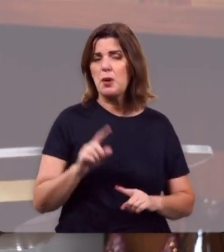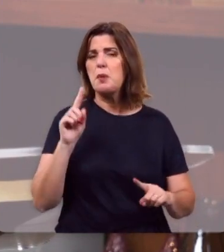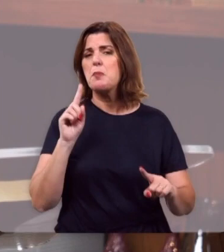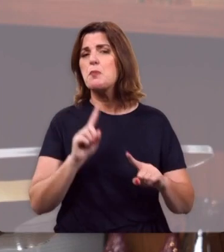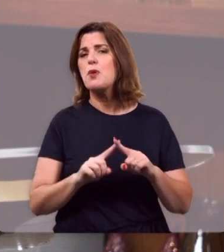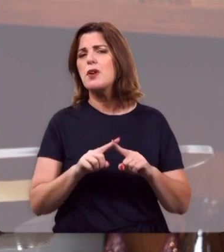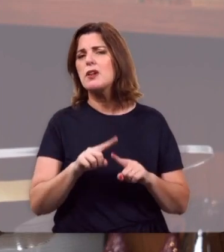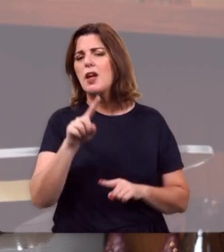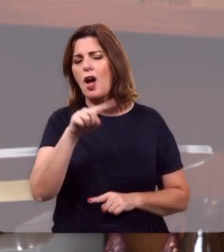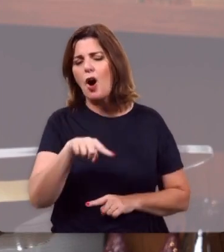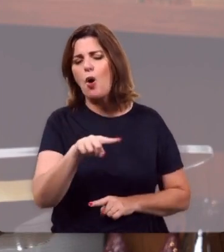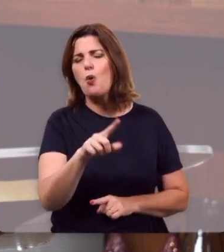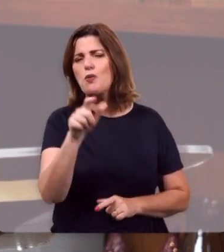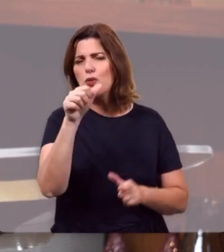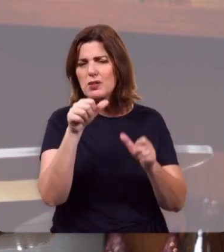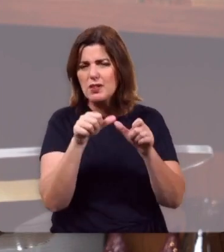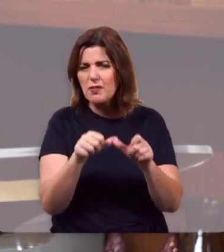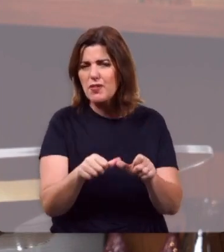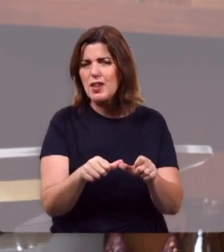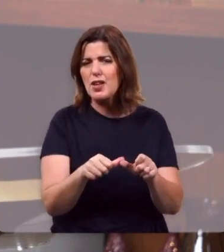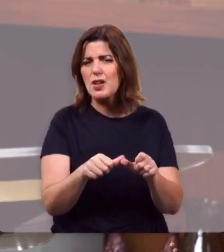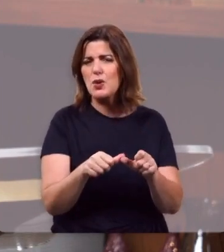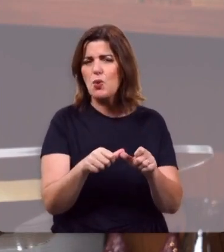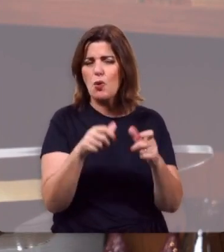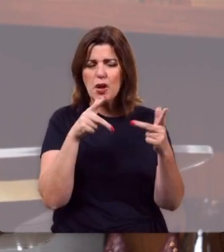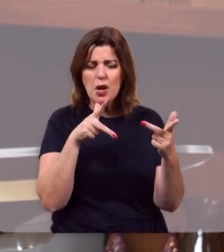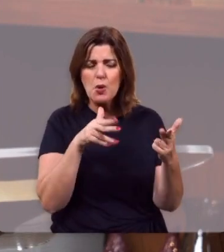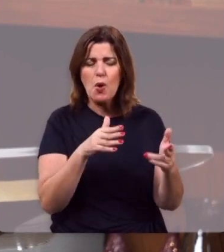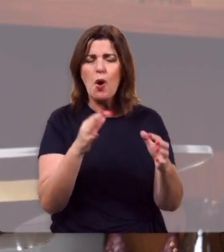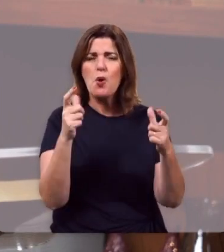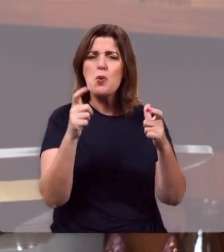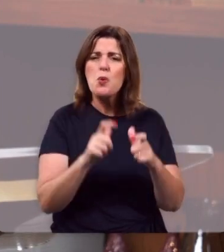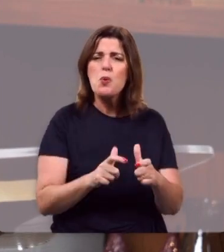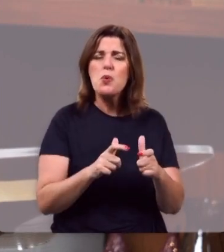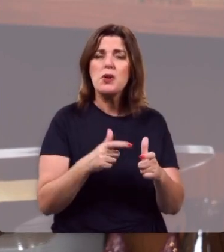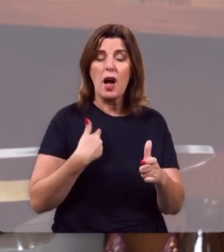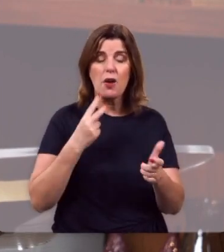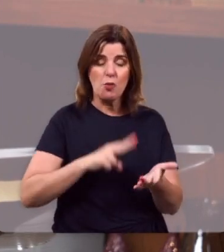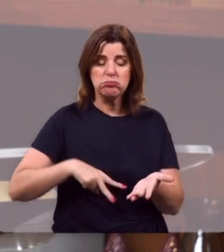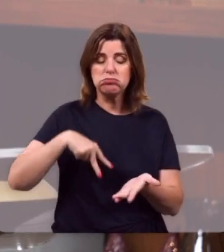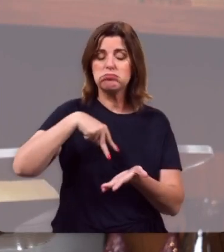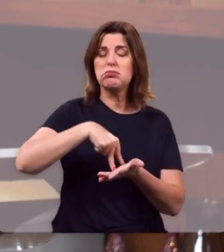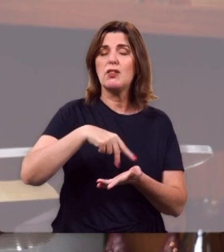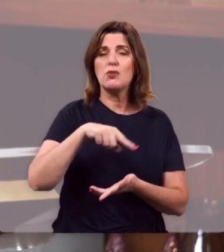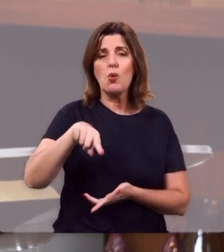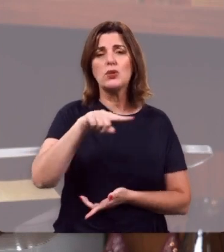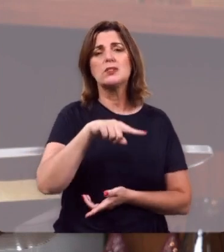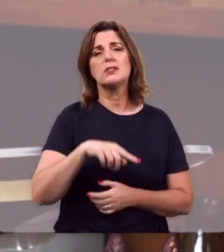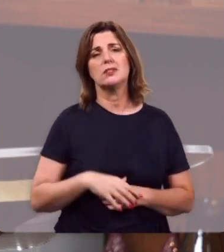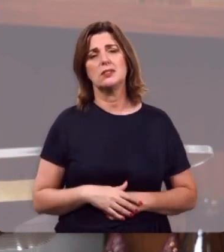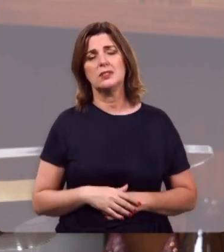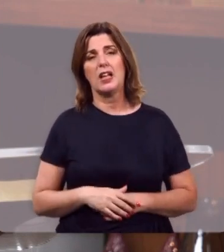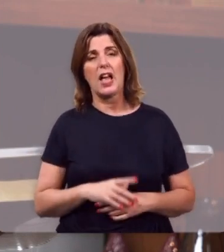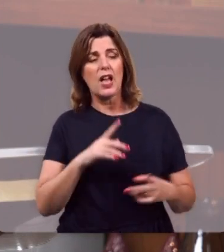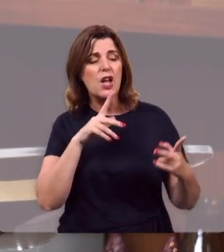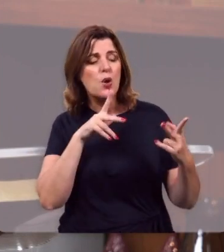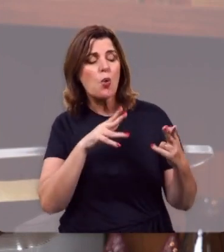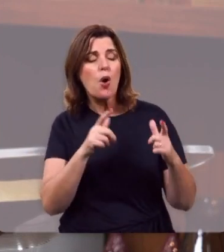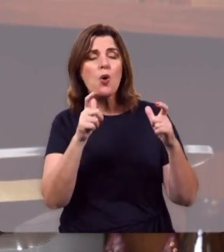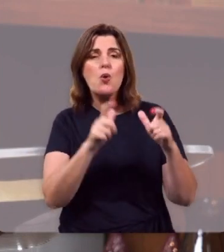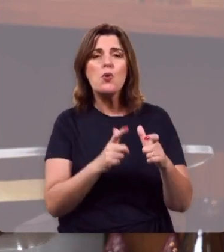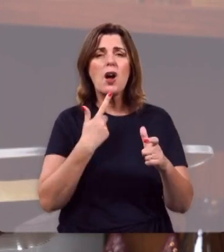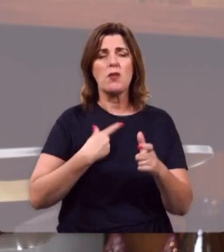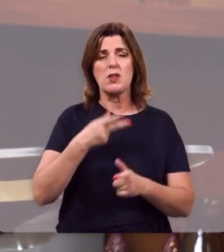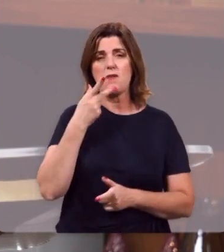Porque onde você caiu, na mesma geografia que você caiu, eu vou levantar você. Na mesma geografia que você